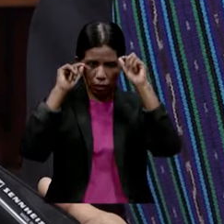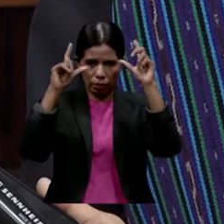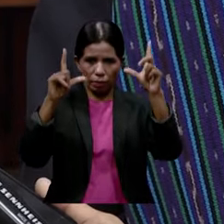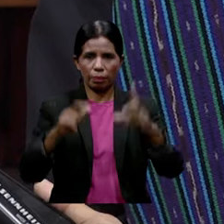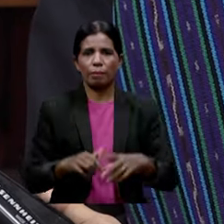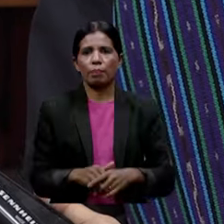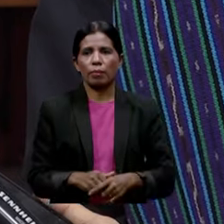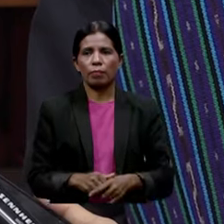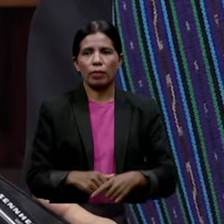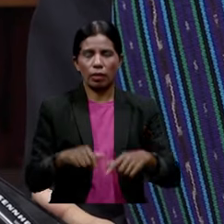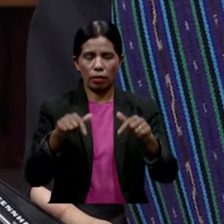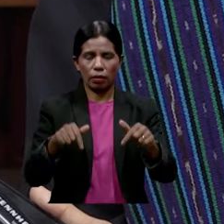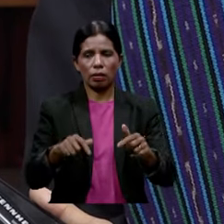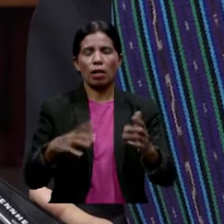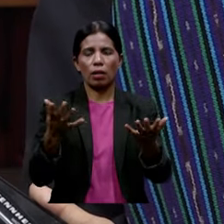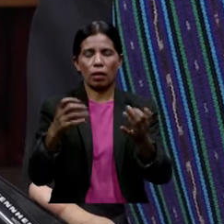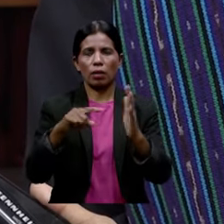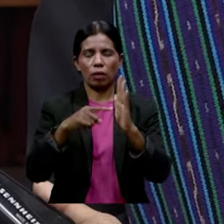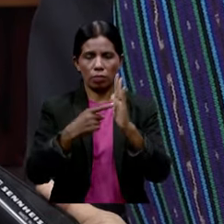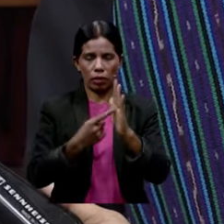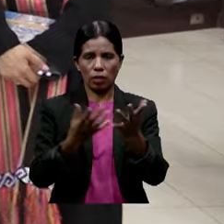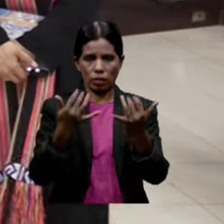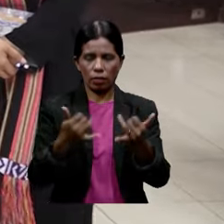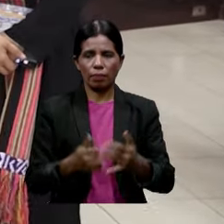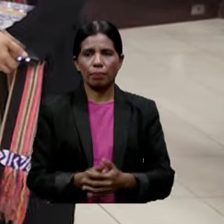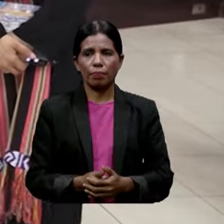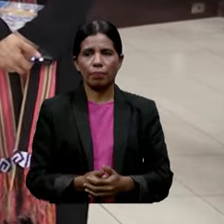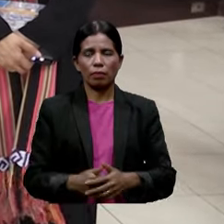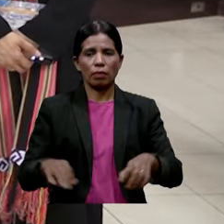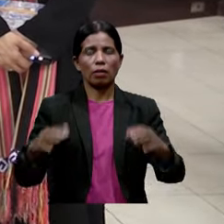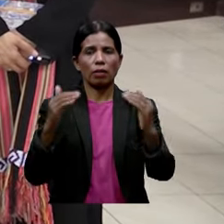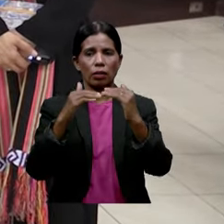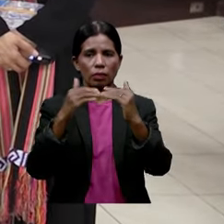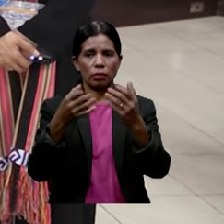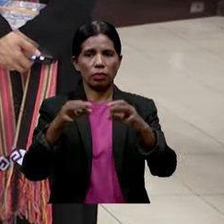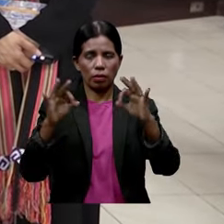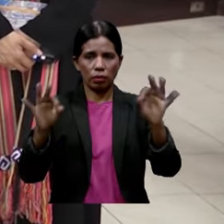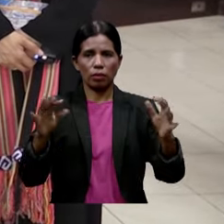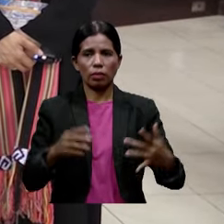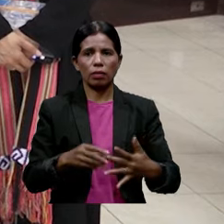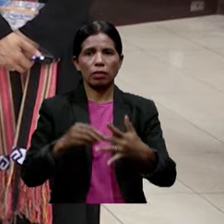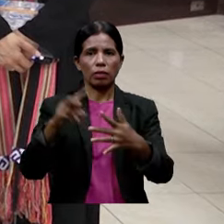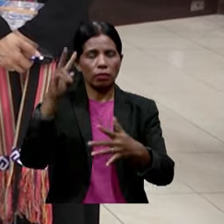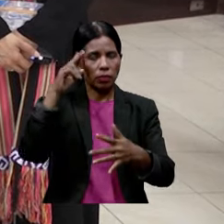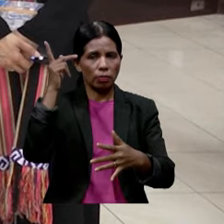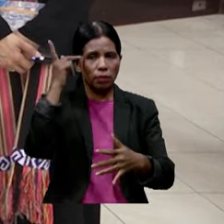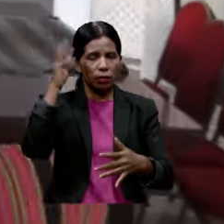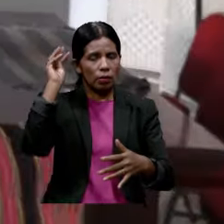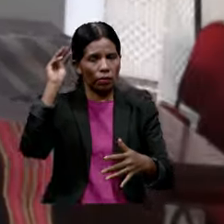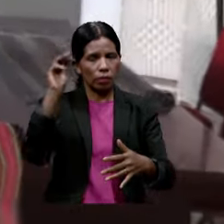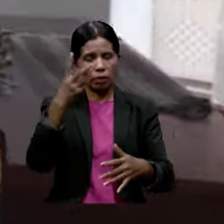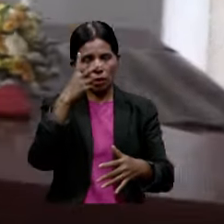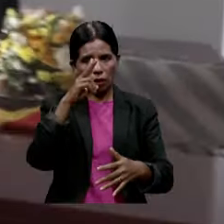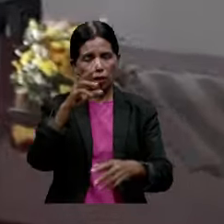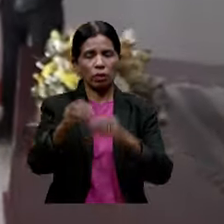ebe, ida nema kar hahu kerasana. Rafinha remata encontro, enviado especial, o vice-primeiro-ministro, a rede